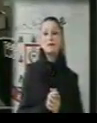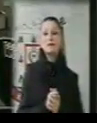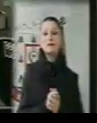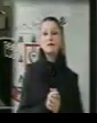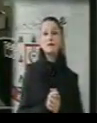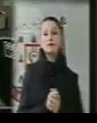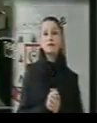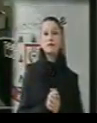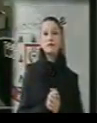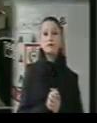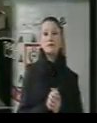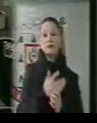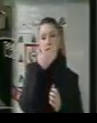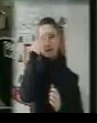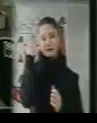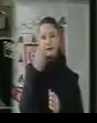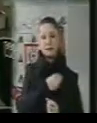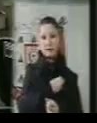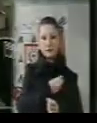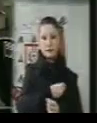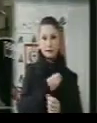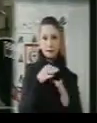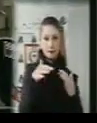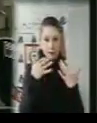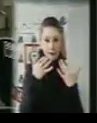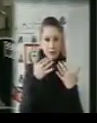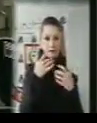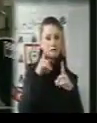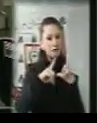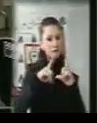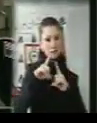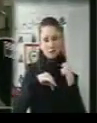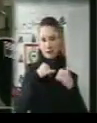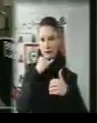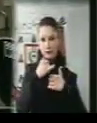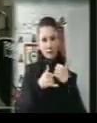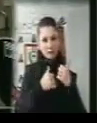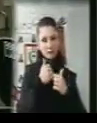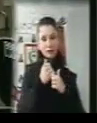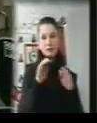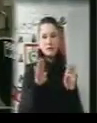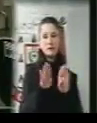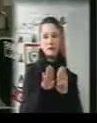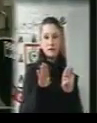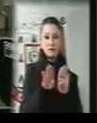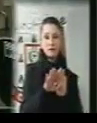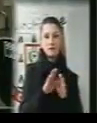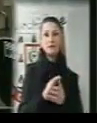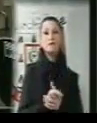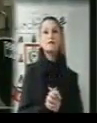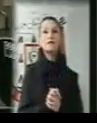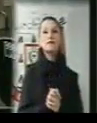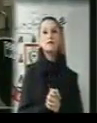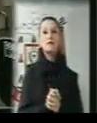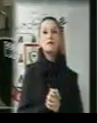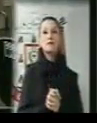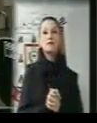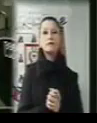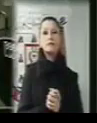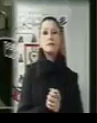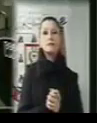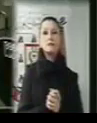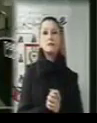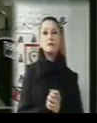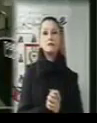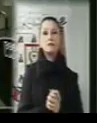demais vereadores e público nos assiste nas galerias e aqueles que nos assistem via TV Câmara, TV